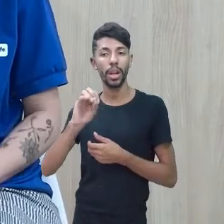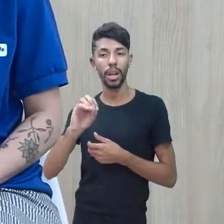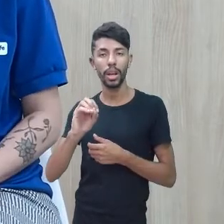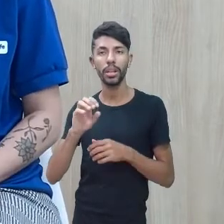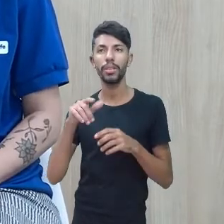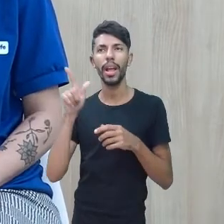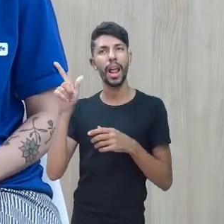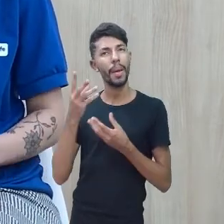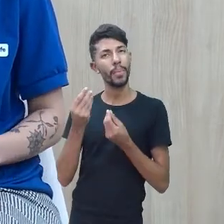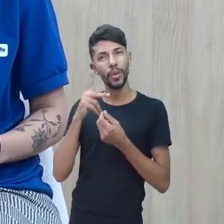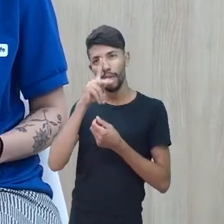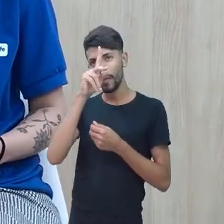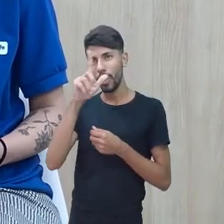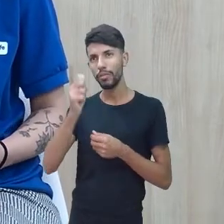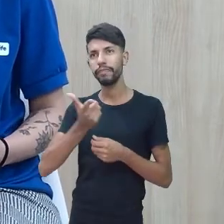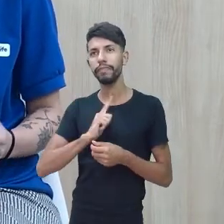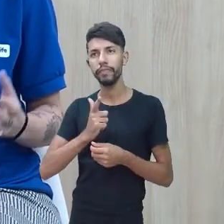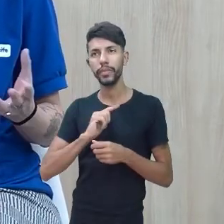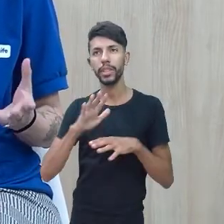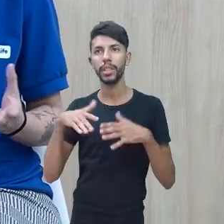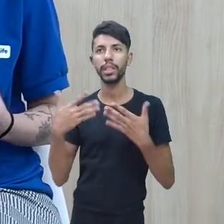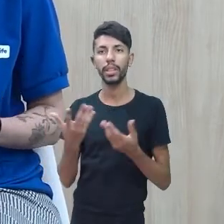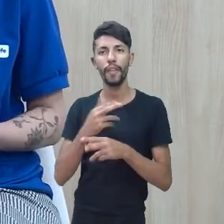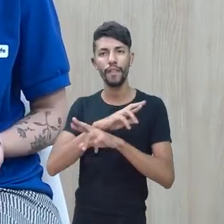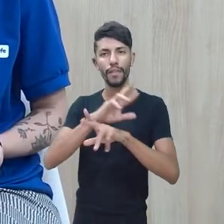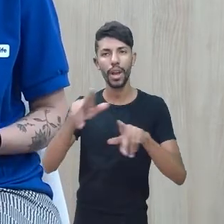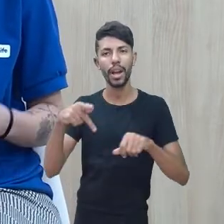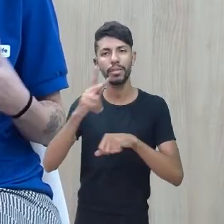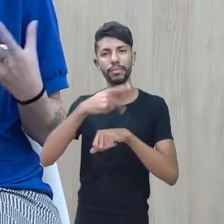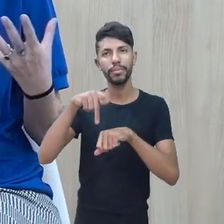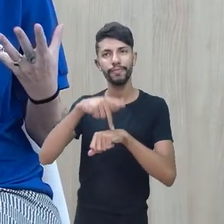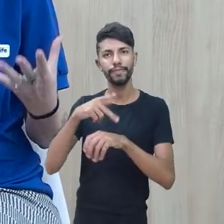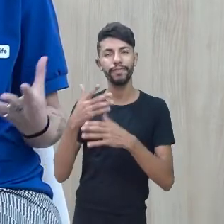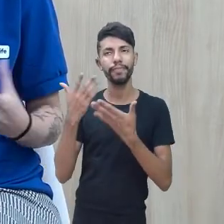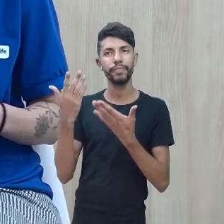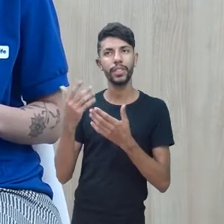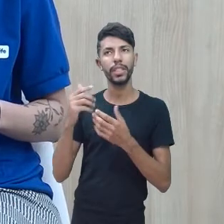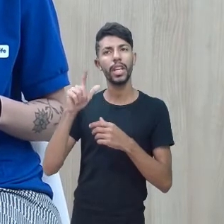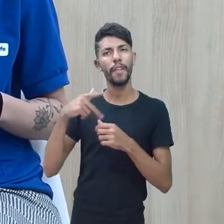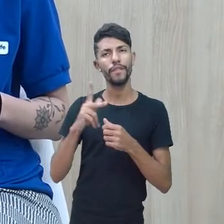forte lá a presença, e muitos desses países, né, que são grandes